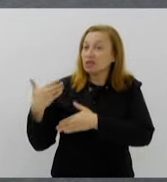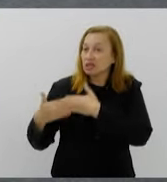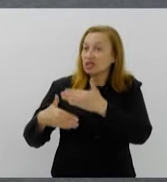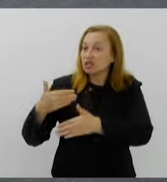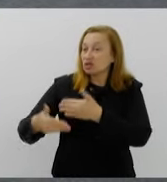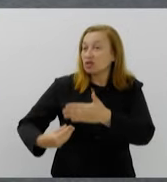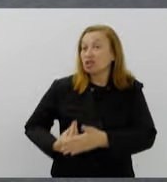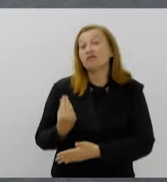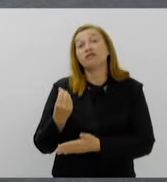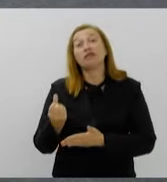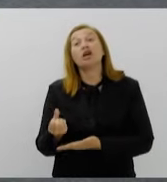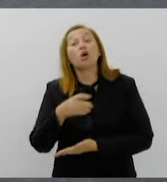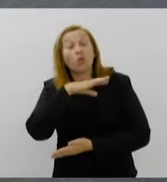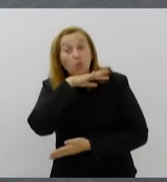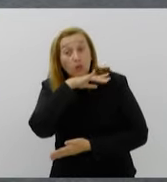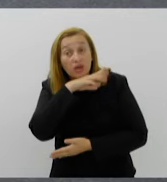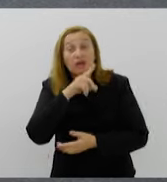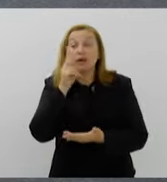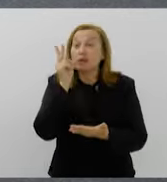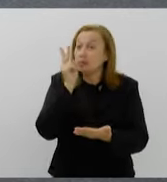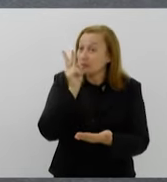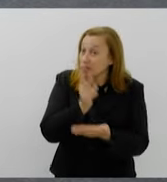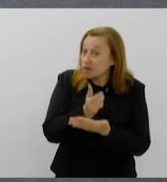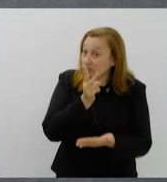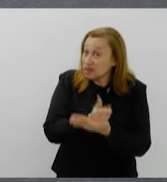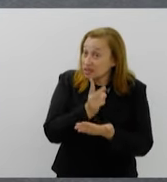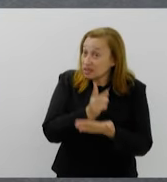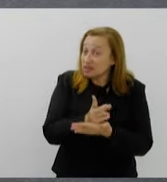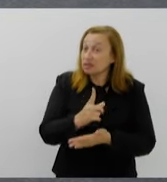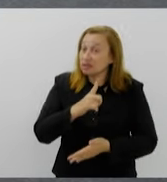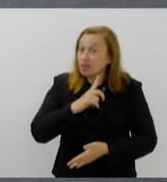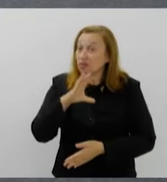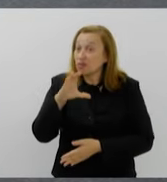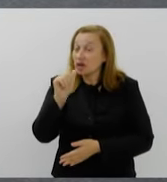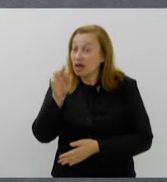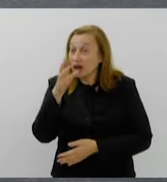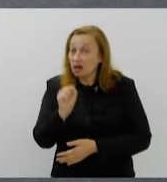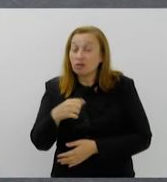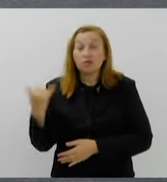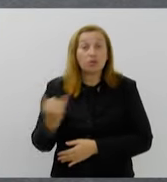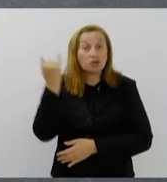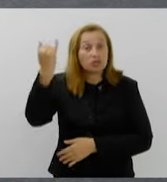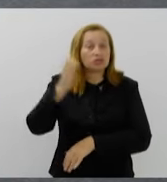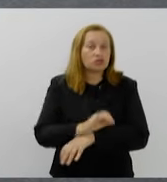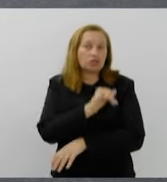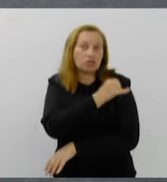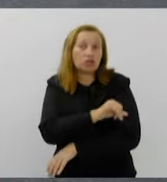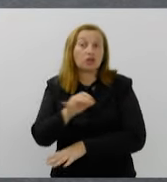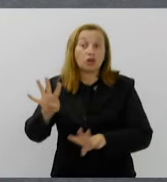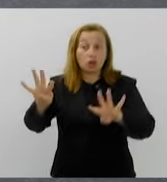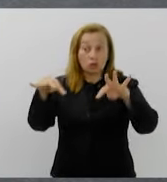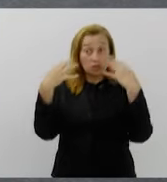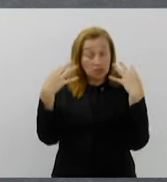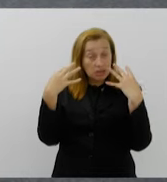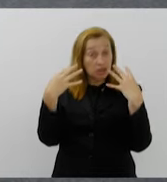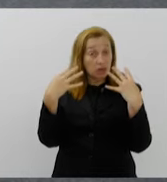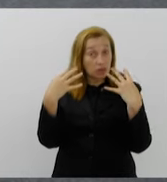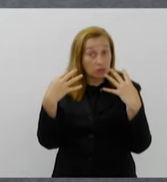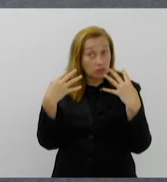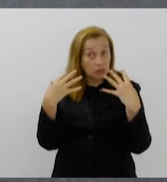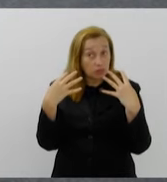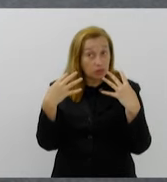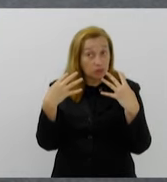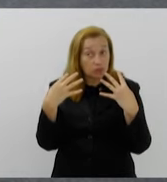assim Ocupa um cargo tão importante no estado do Rio de Janeiro eu gostaria que todos prestara atenção nesse